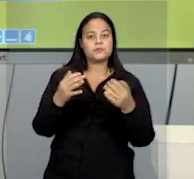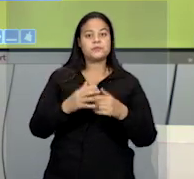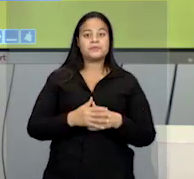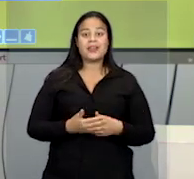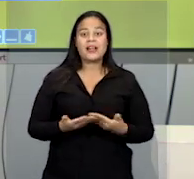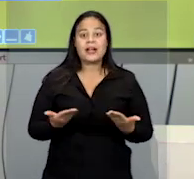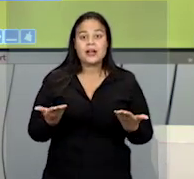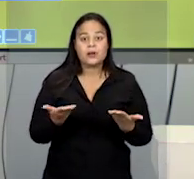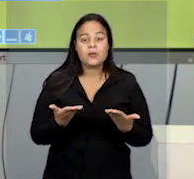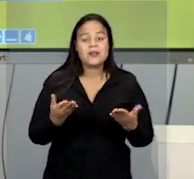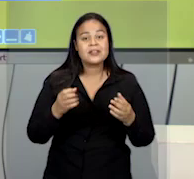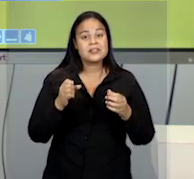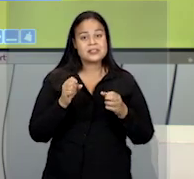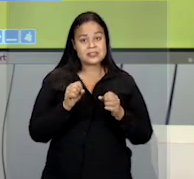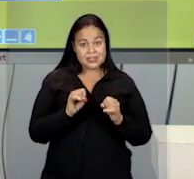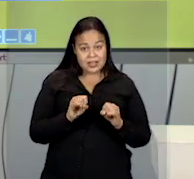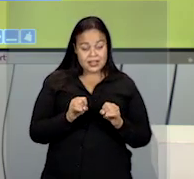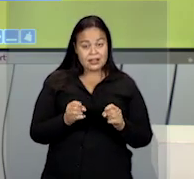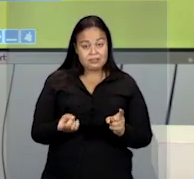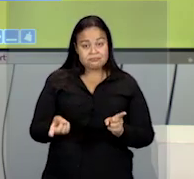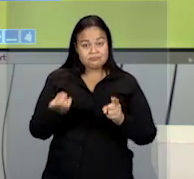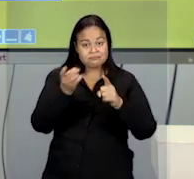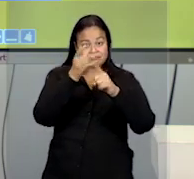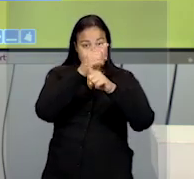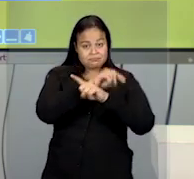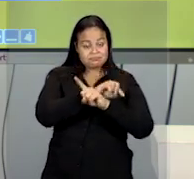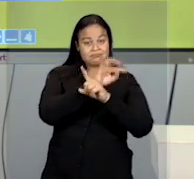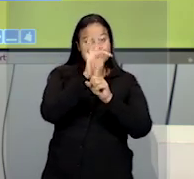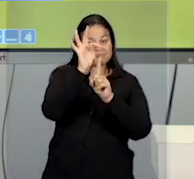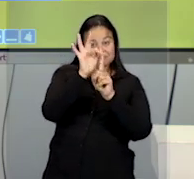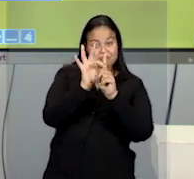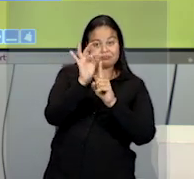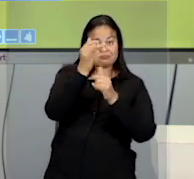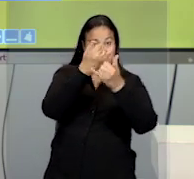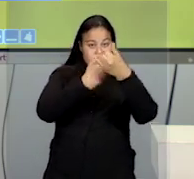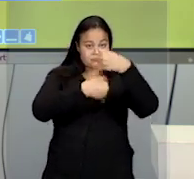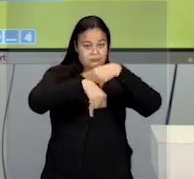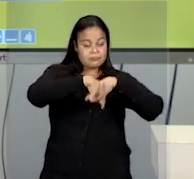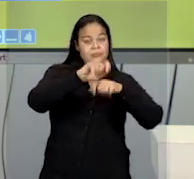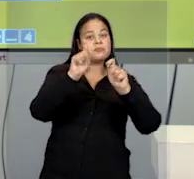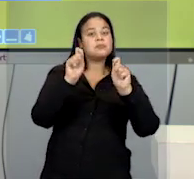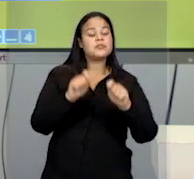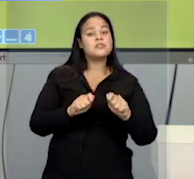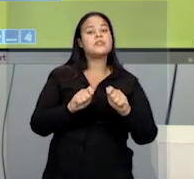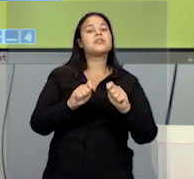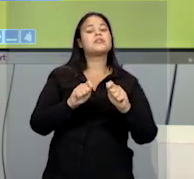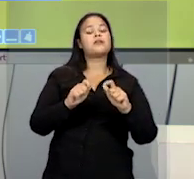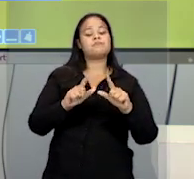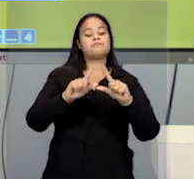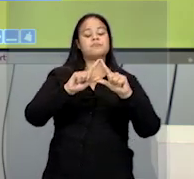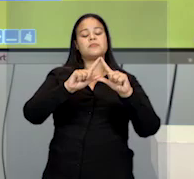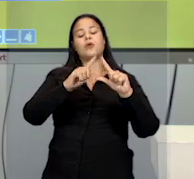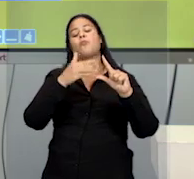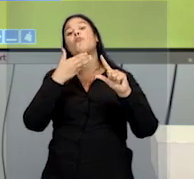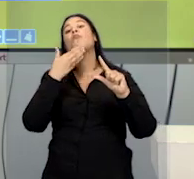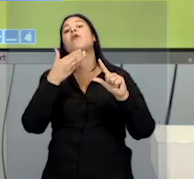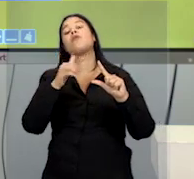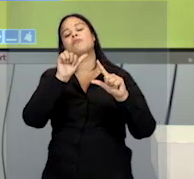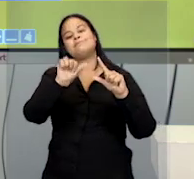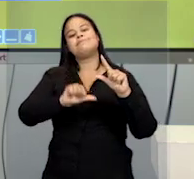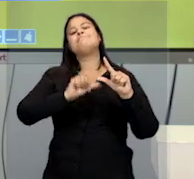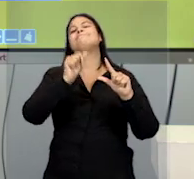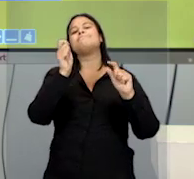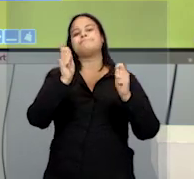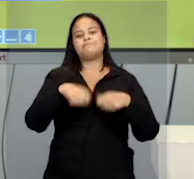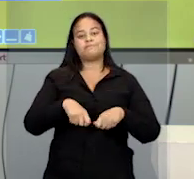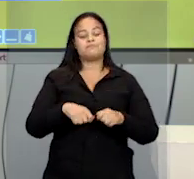inverter uma equação termoquímica, eu tenho que trocar o sinal do ΔH. Nós vamos fazer